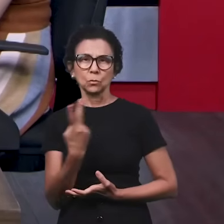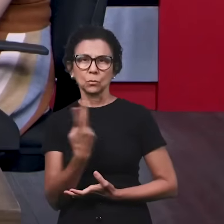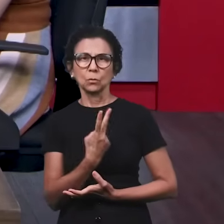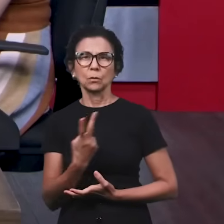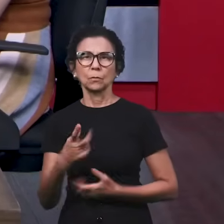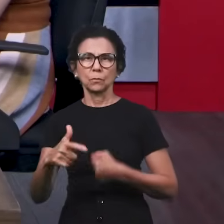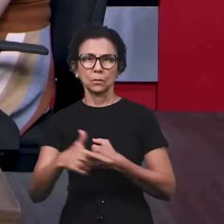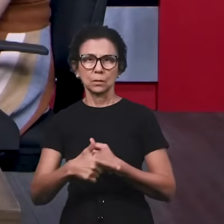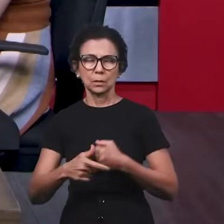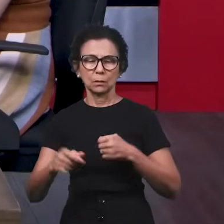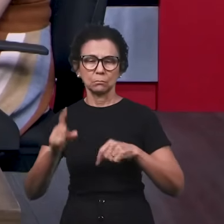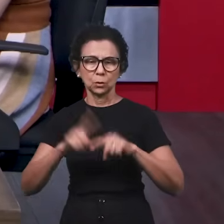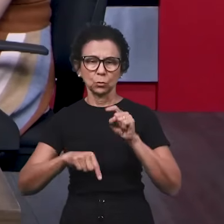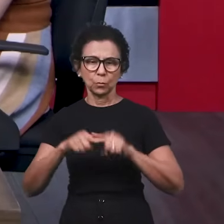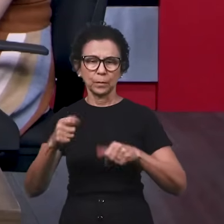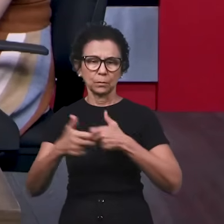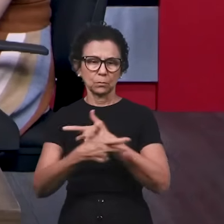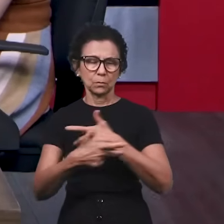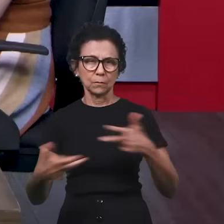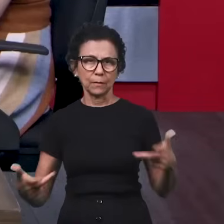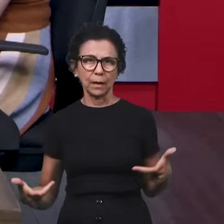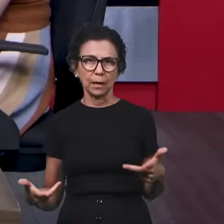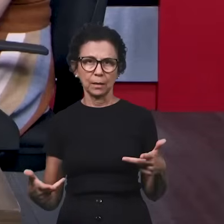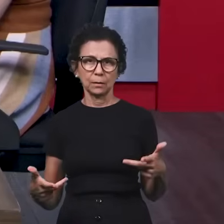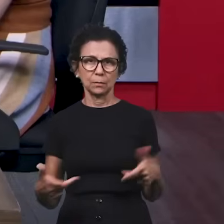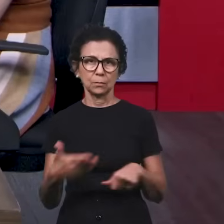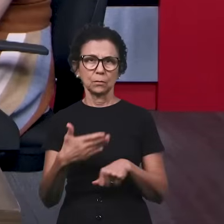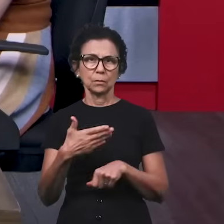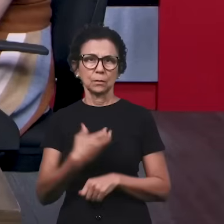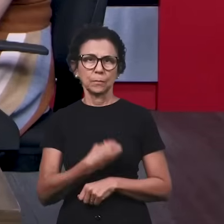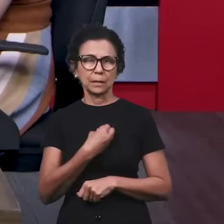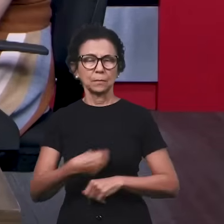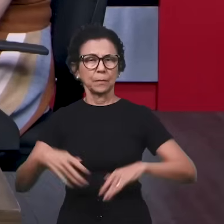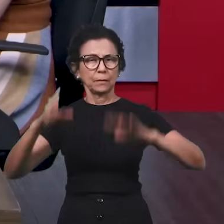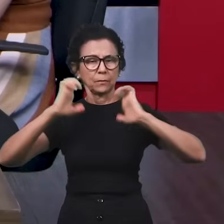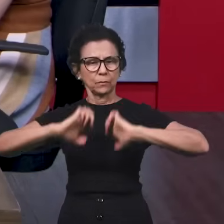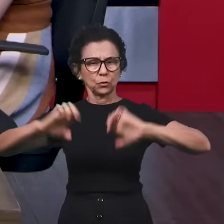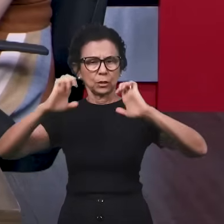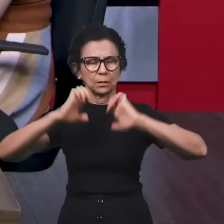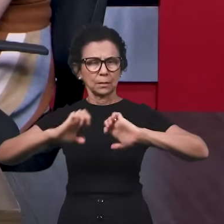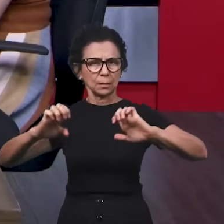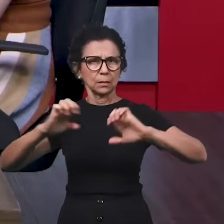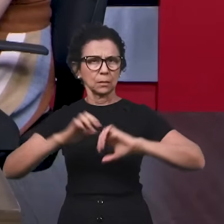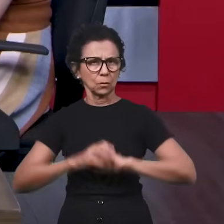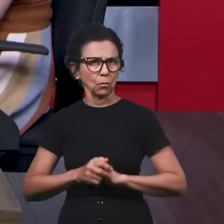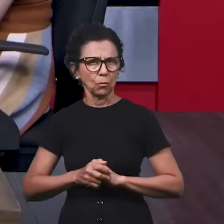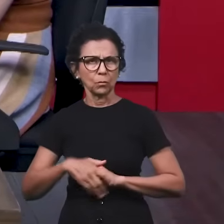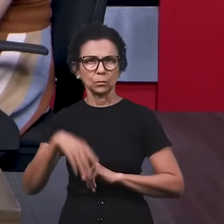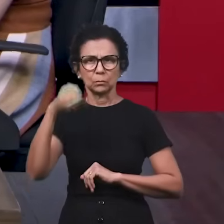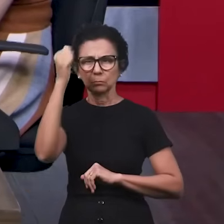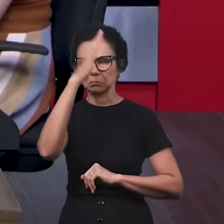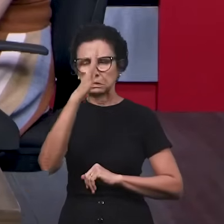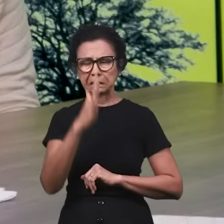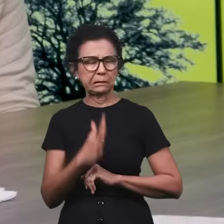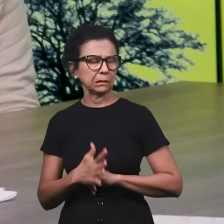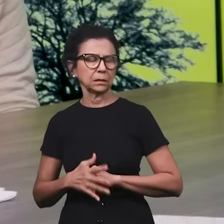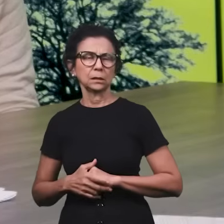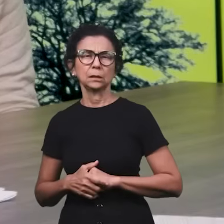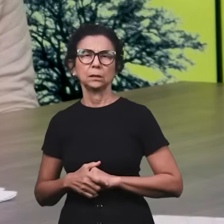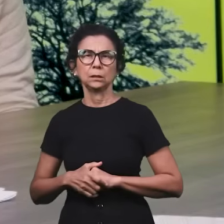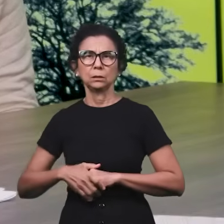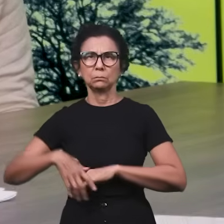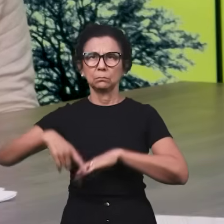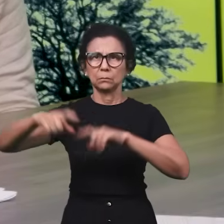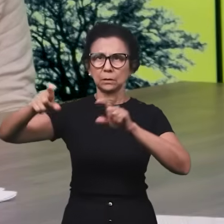fomos instrumentistas na casa do Senhor, usados em grandes evangelizações, no Mineirão, em